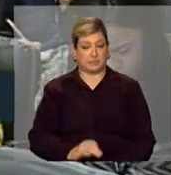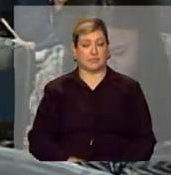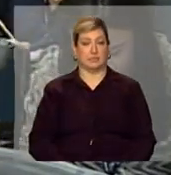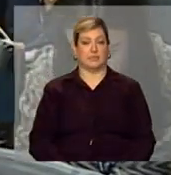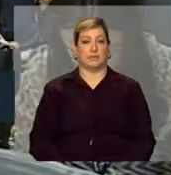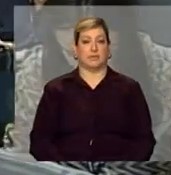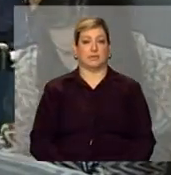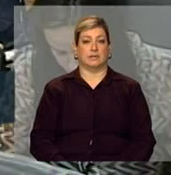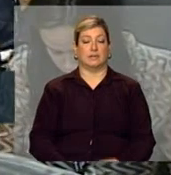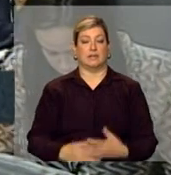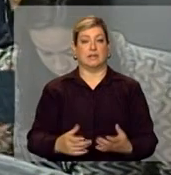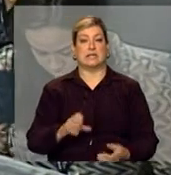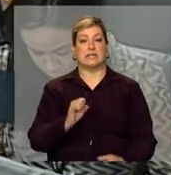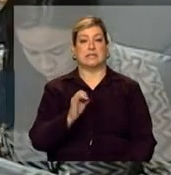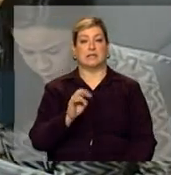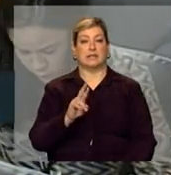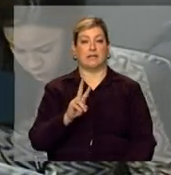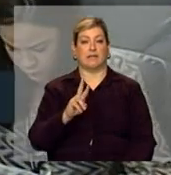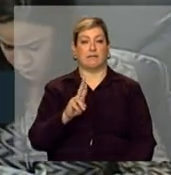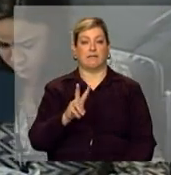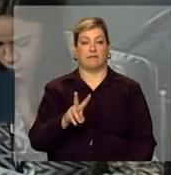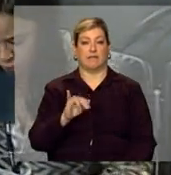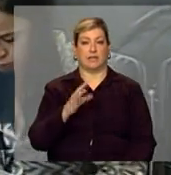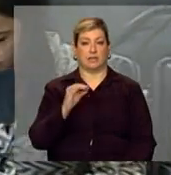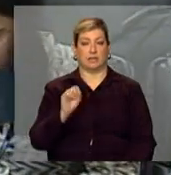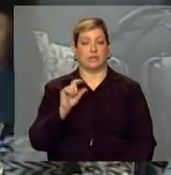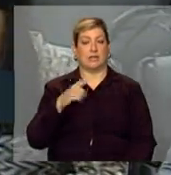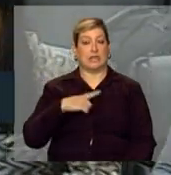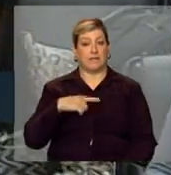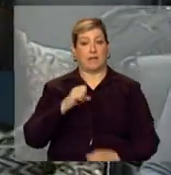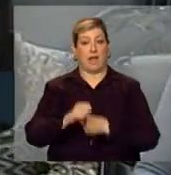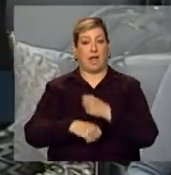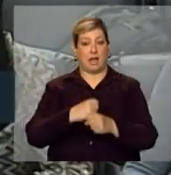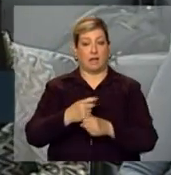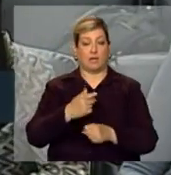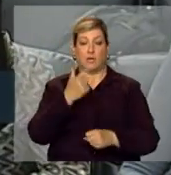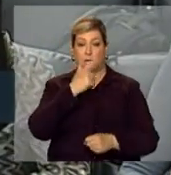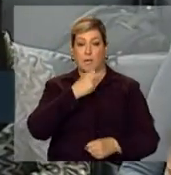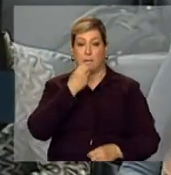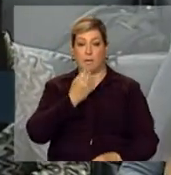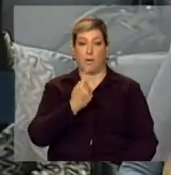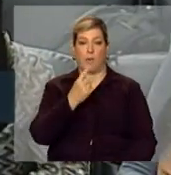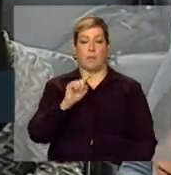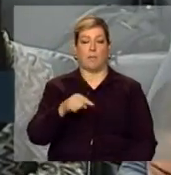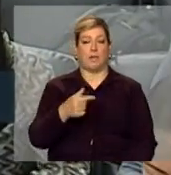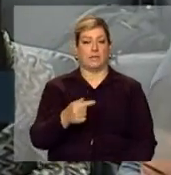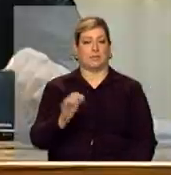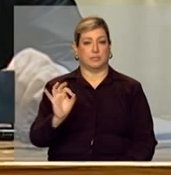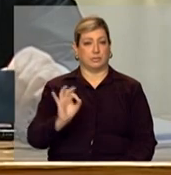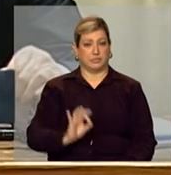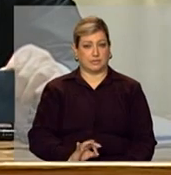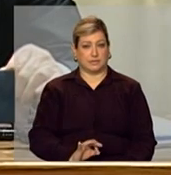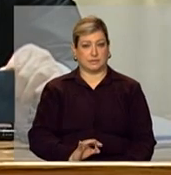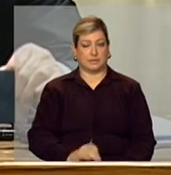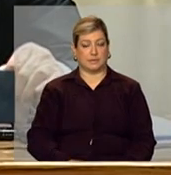e os serviços teve um resultado anual positivo de 1.7 n